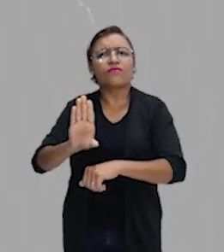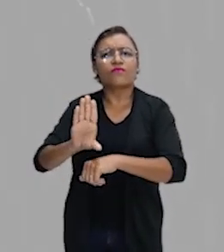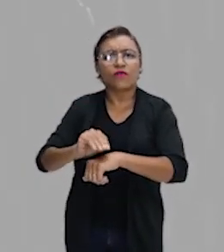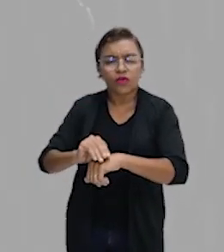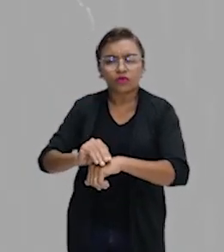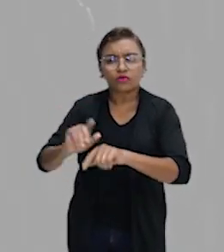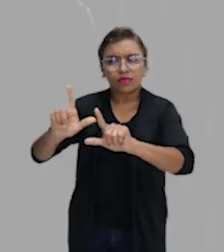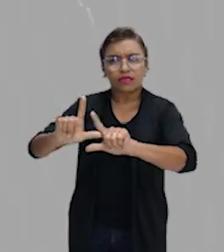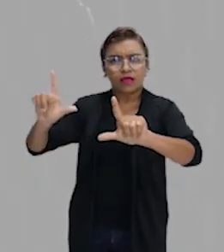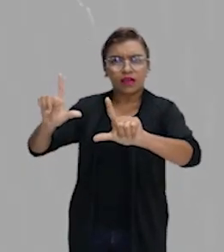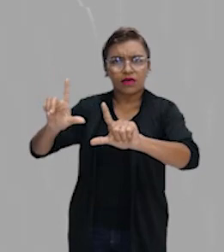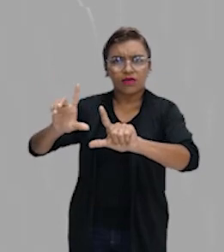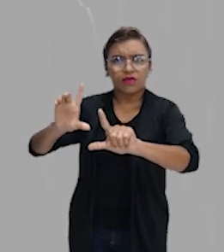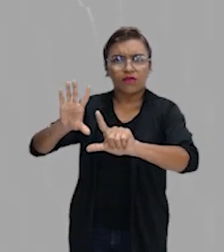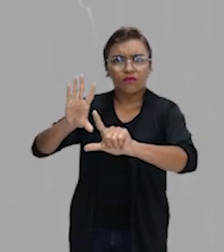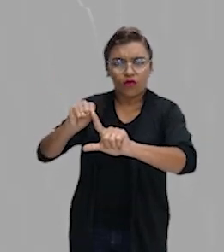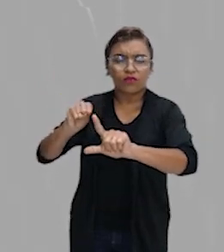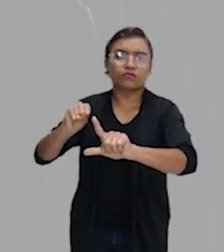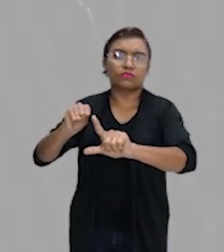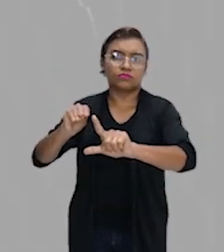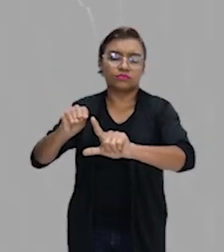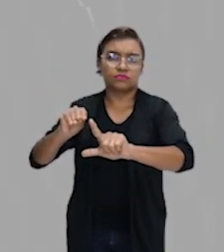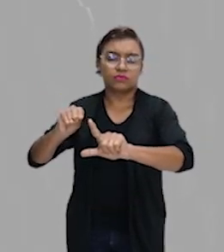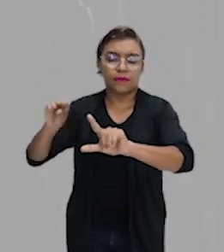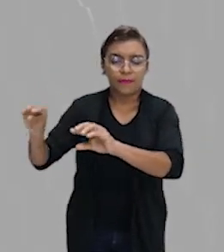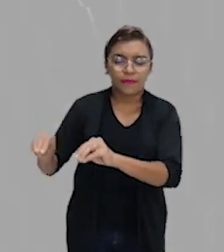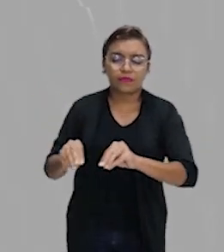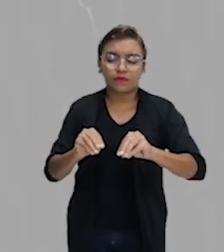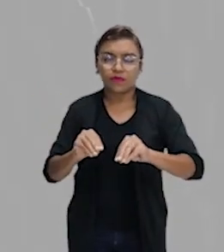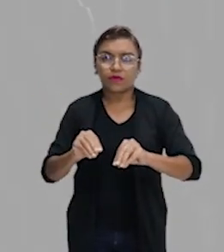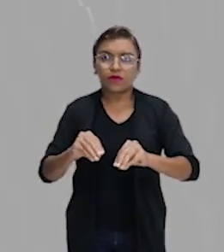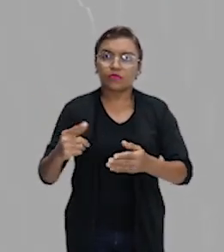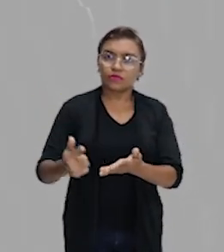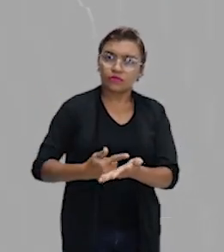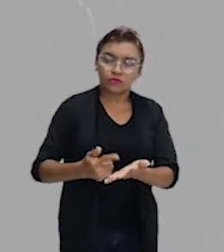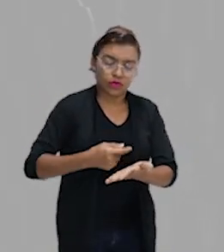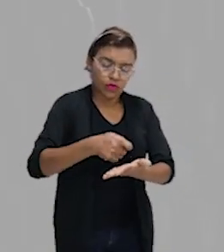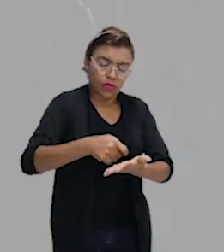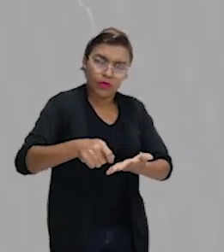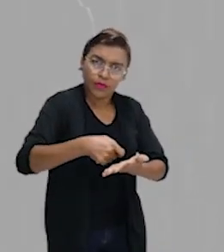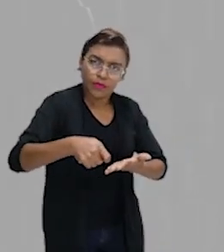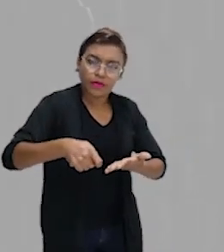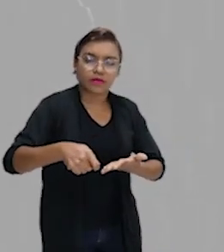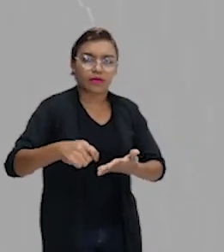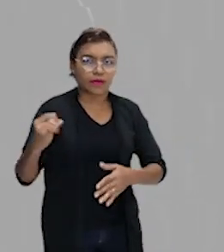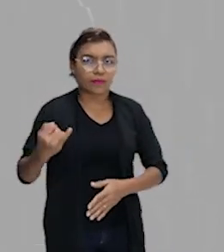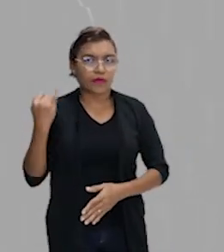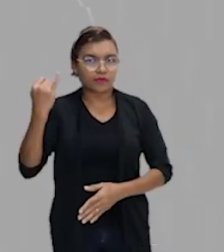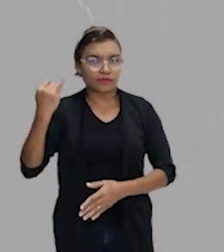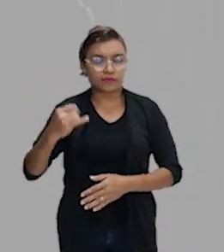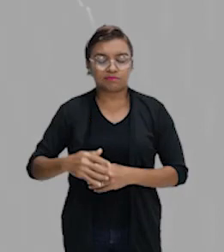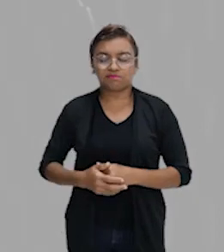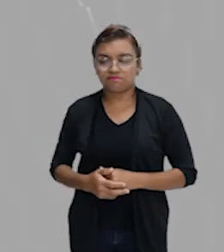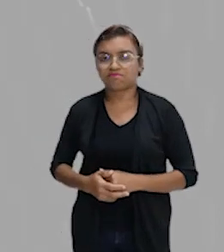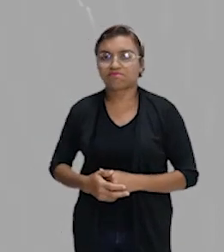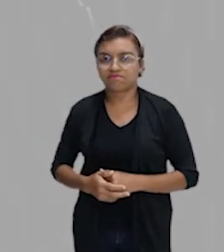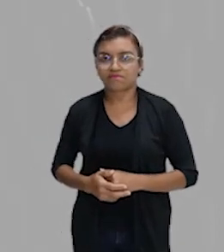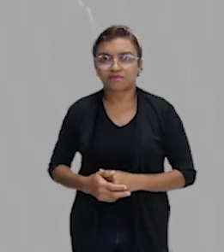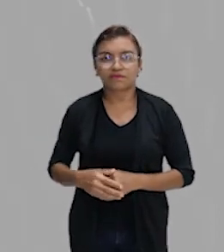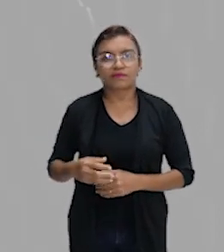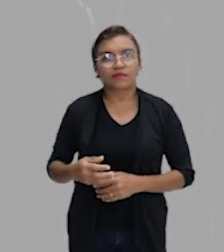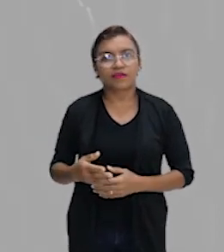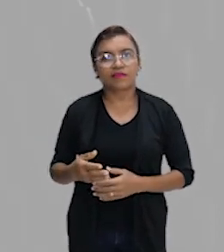você vai passar essas informações printadas para o seu caderno e aí você vai continuar os seus estudos. Show de bola? Vamos